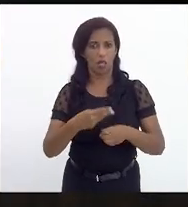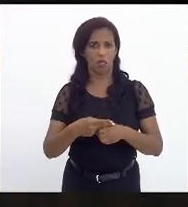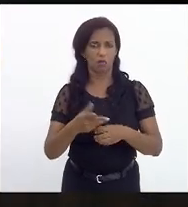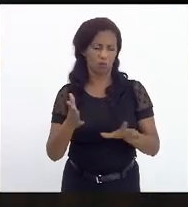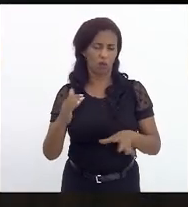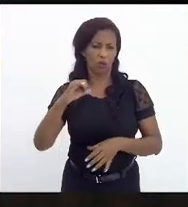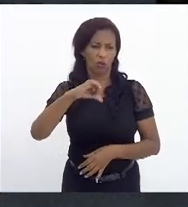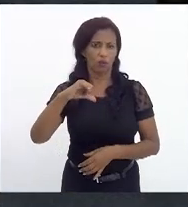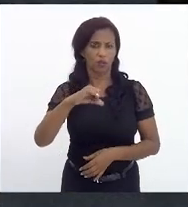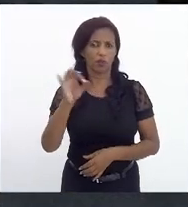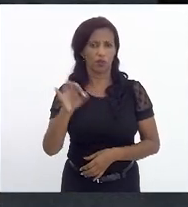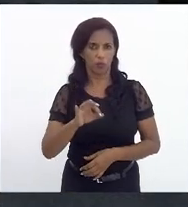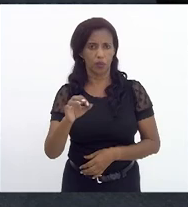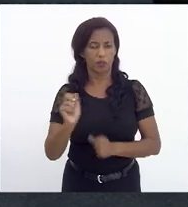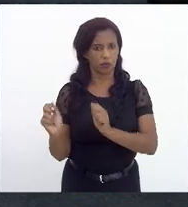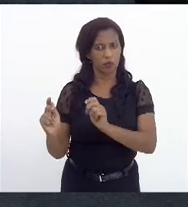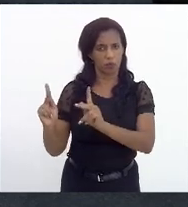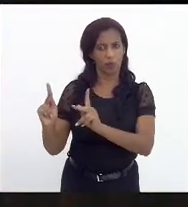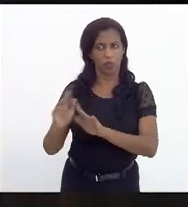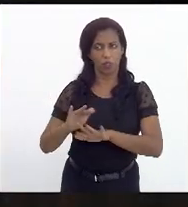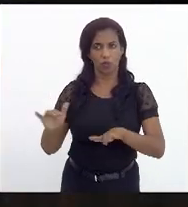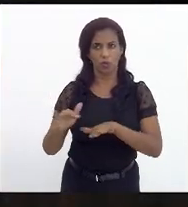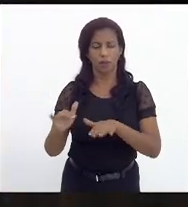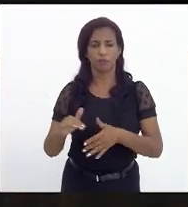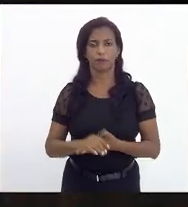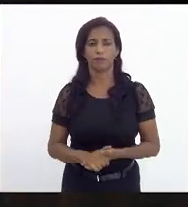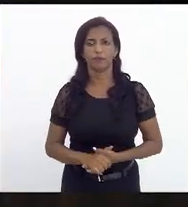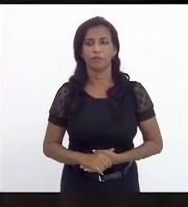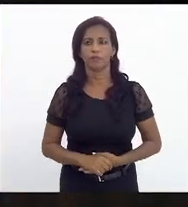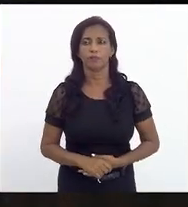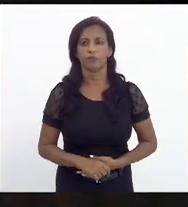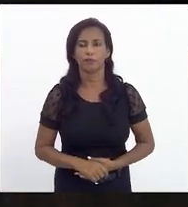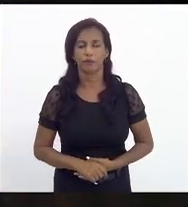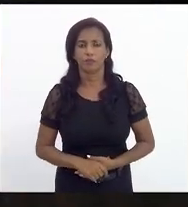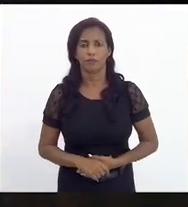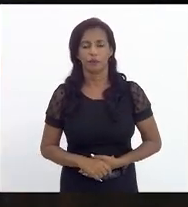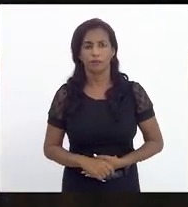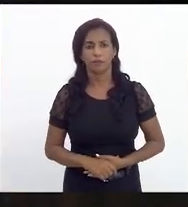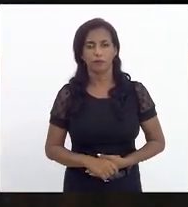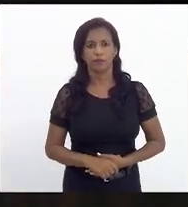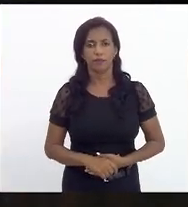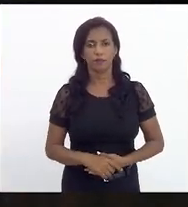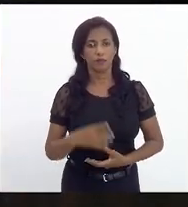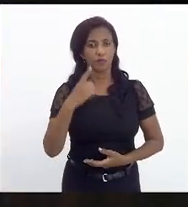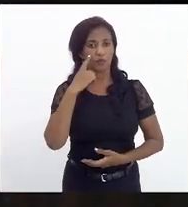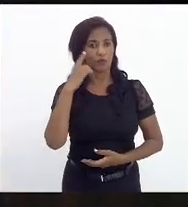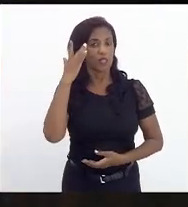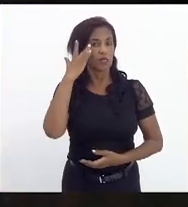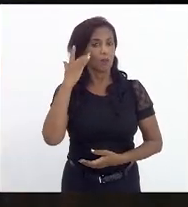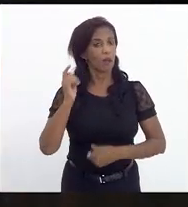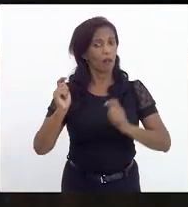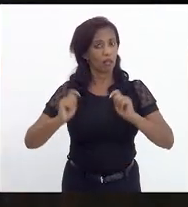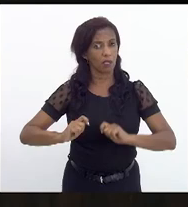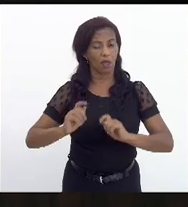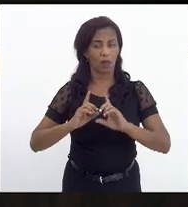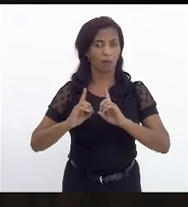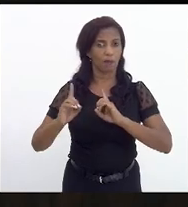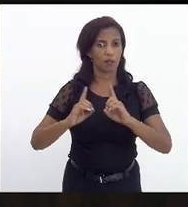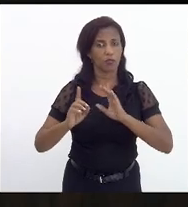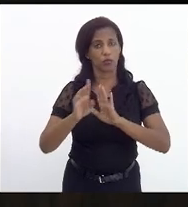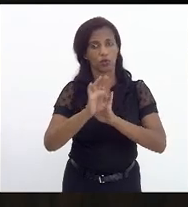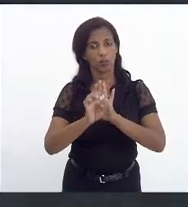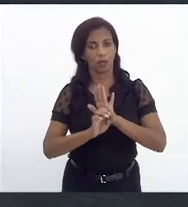aqui. Perfeito. Quanto a isso... Nós estamos dando uma acelerada, se a gente pode amanhã ainda discutir a